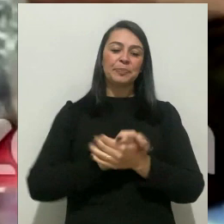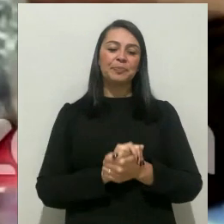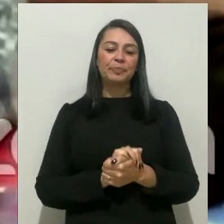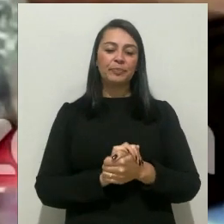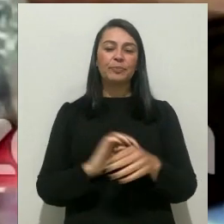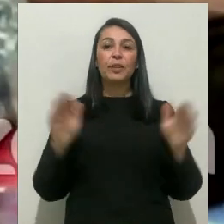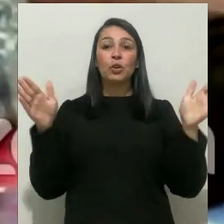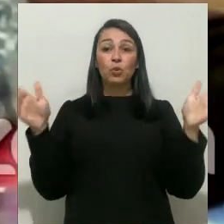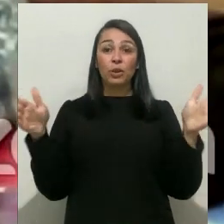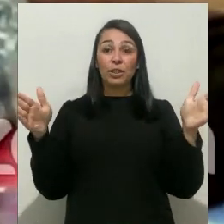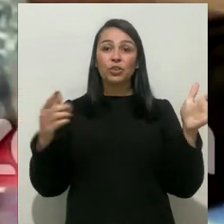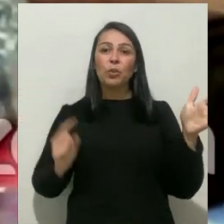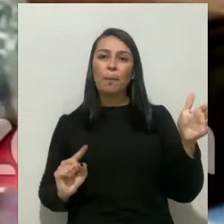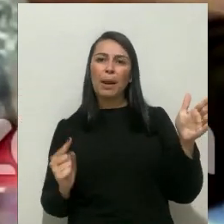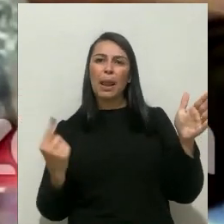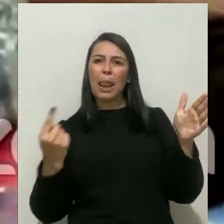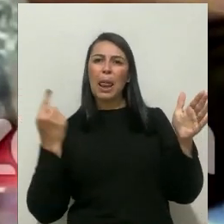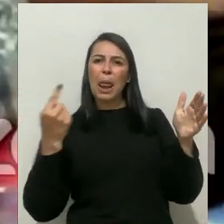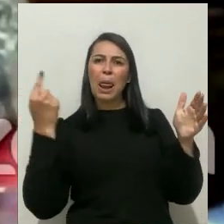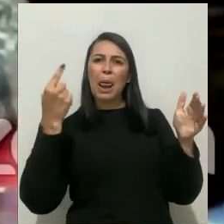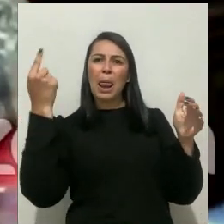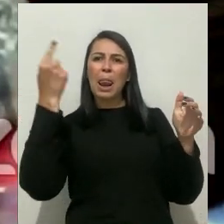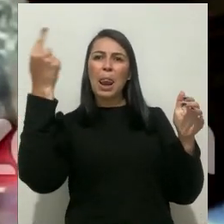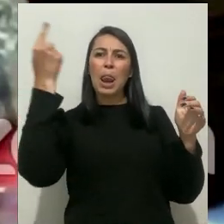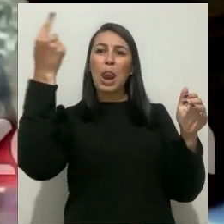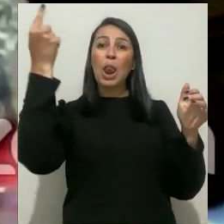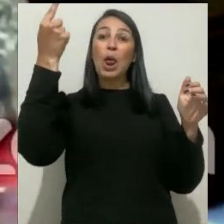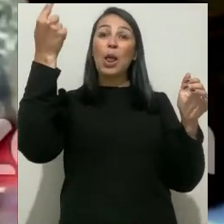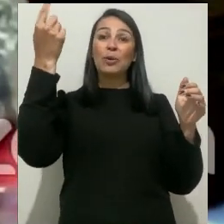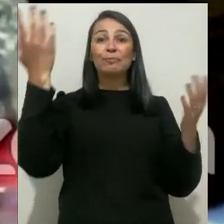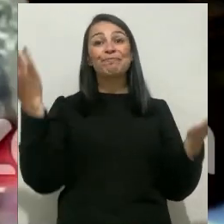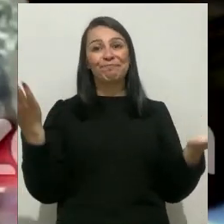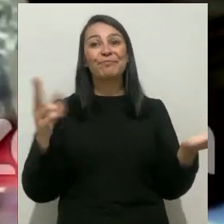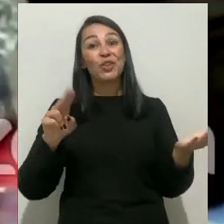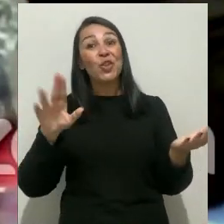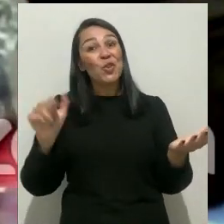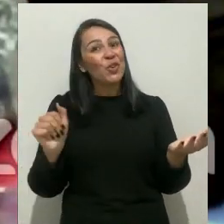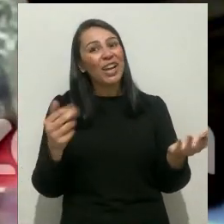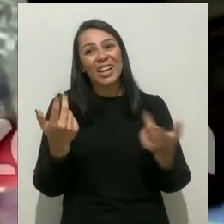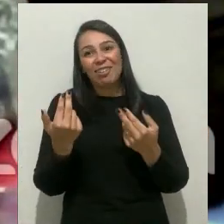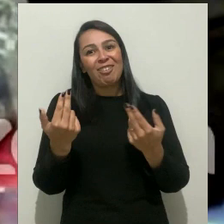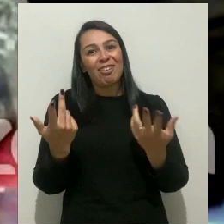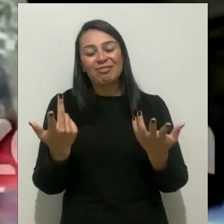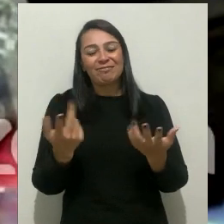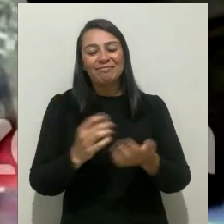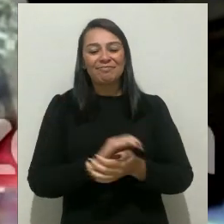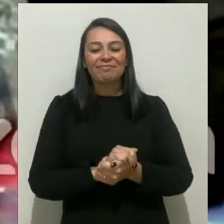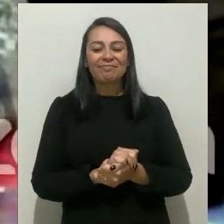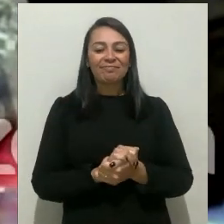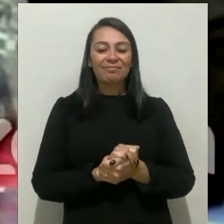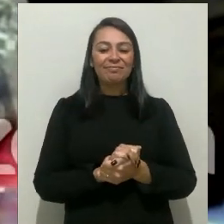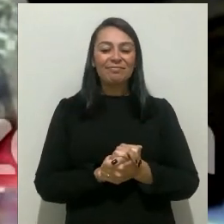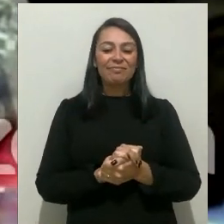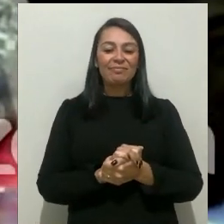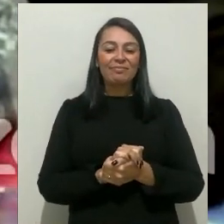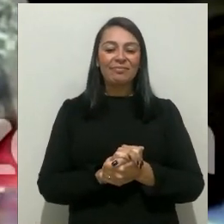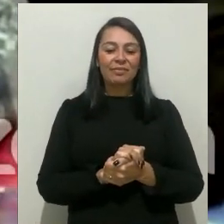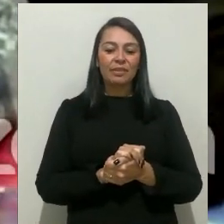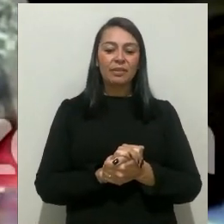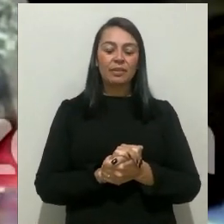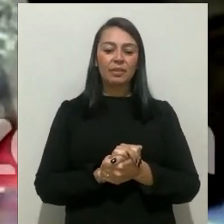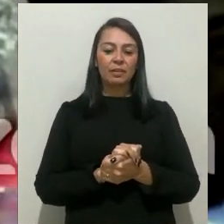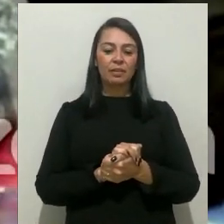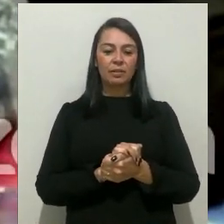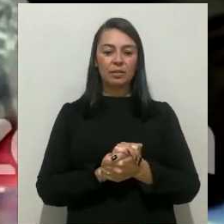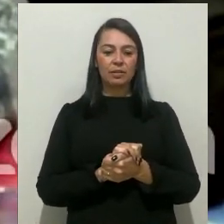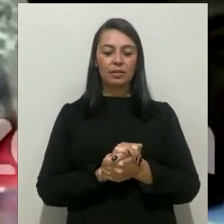Lá está a 704 metros. Como a estrada. Não, e a base, gente, tem 15 metros por 15 metros. Na